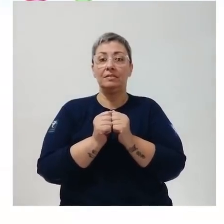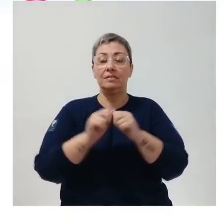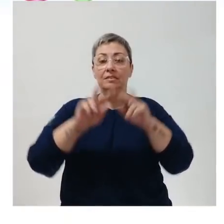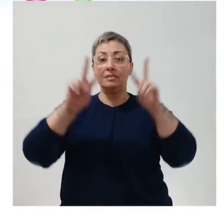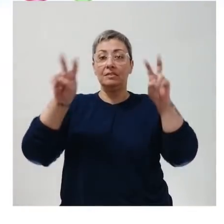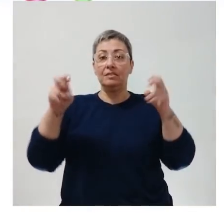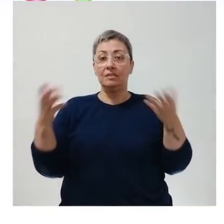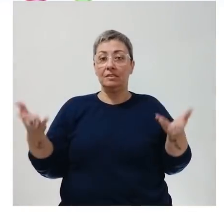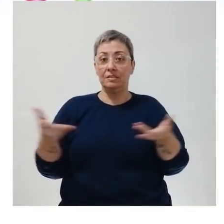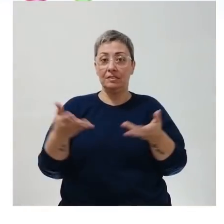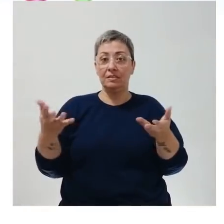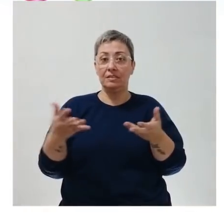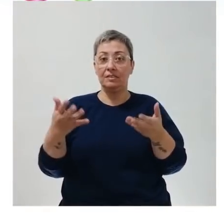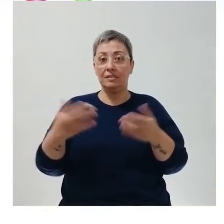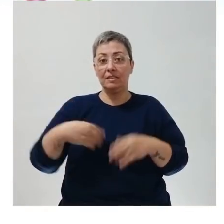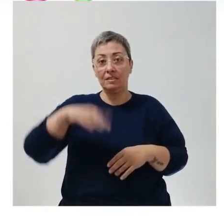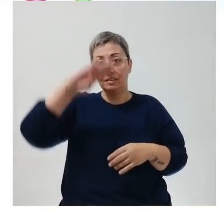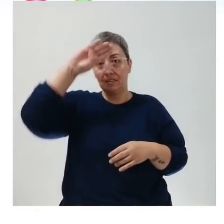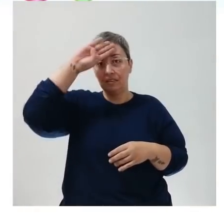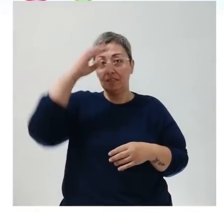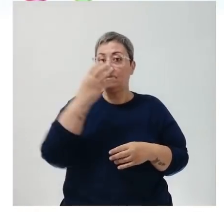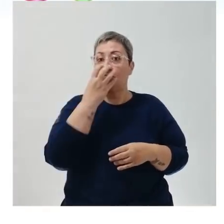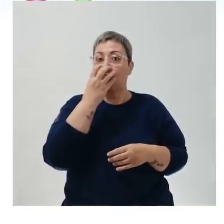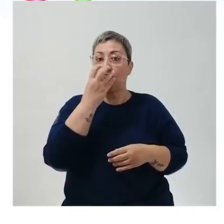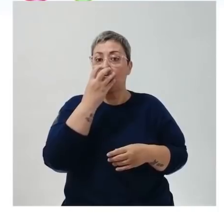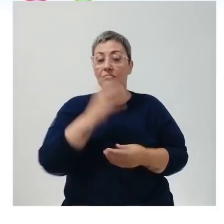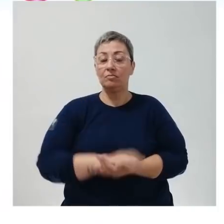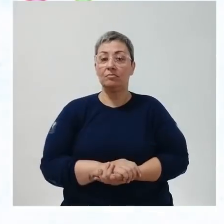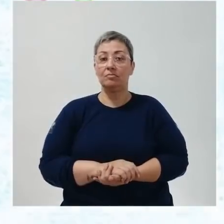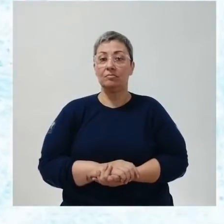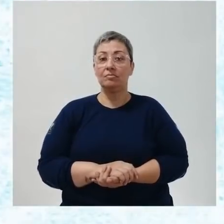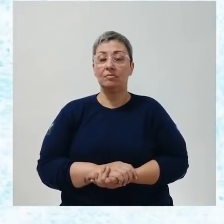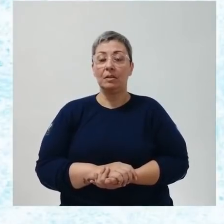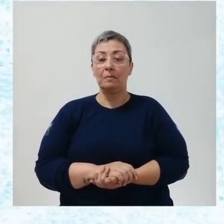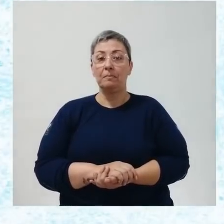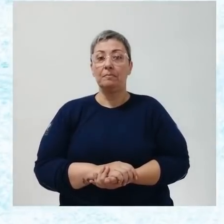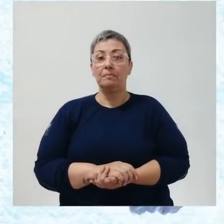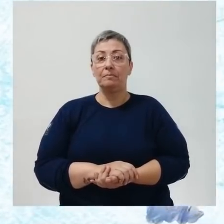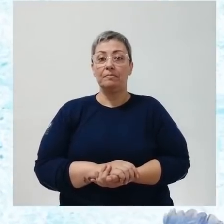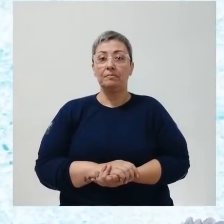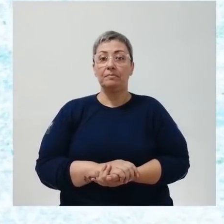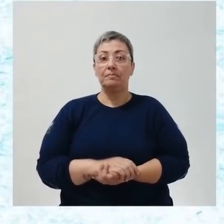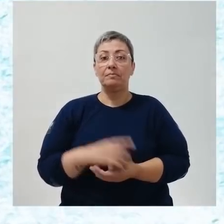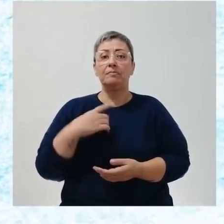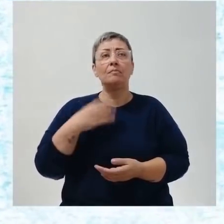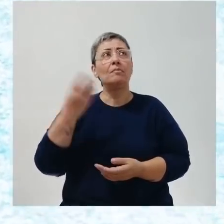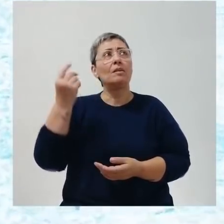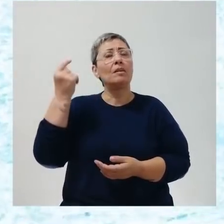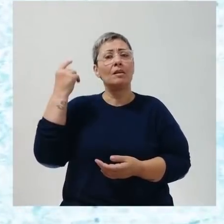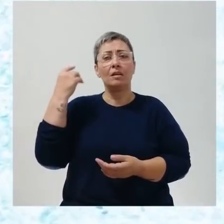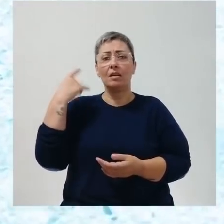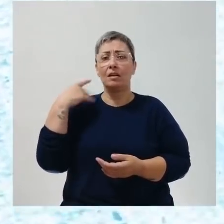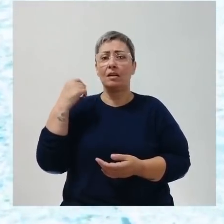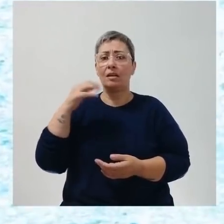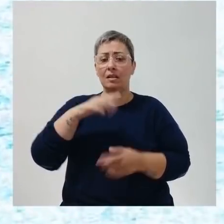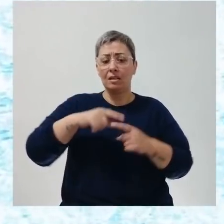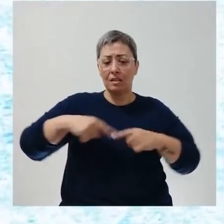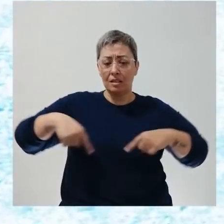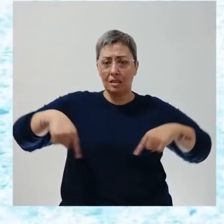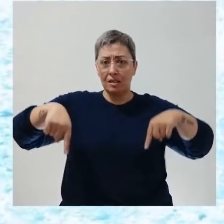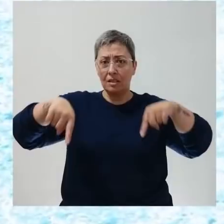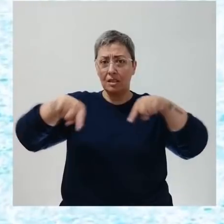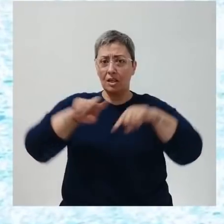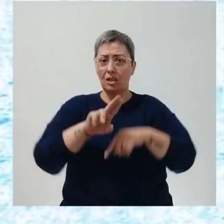Criando Juntos, episódio de hoje, a febre focinho. Houve uma vez, na Ilha da